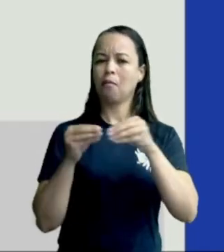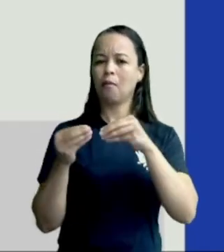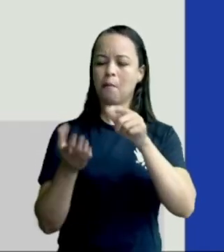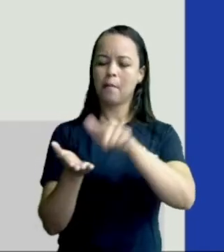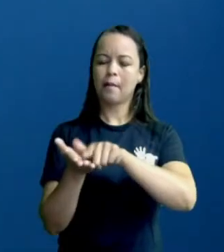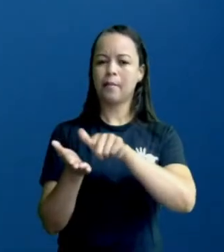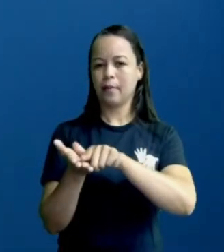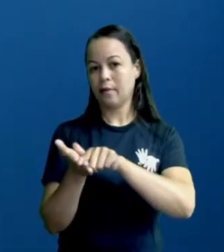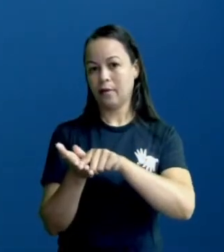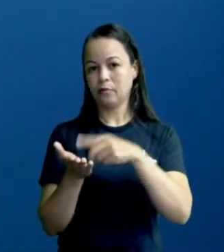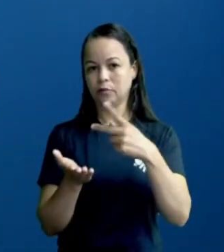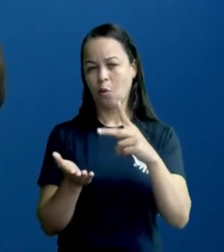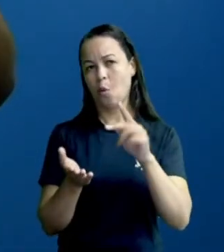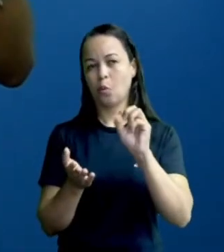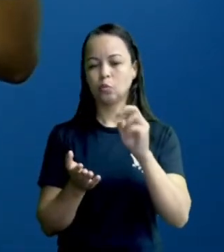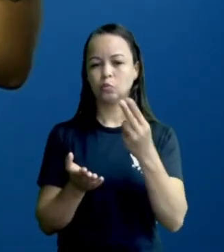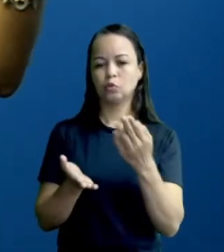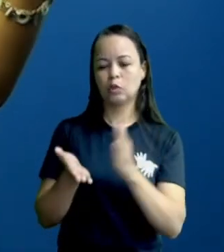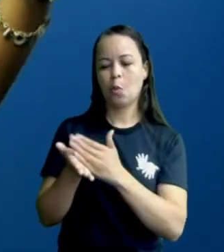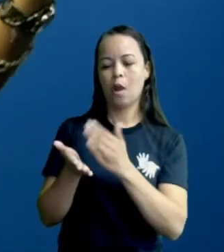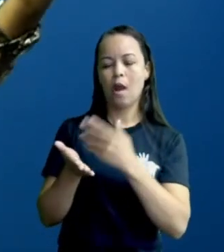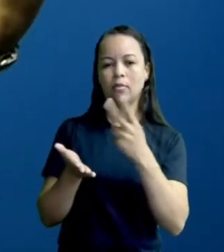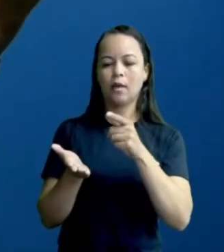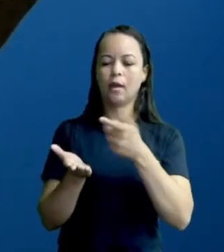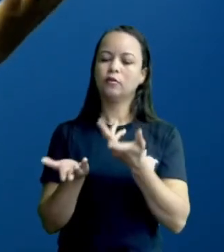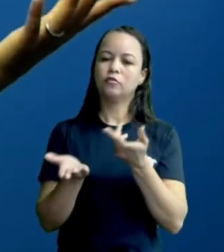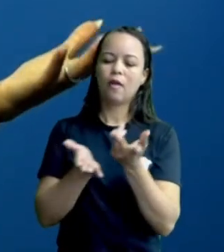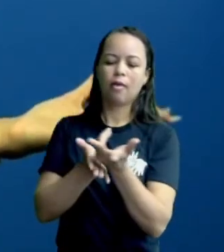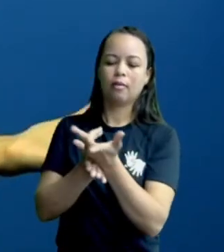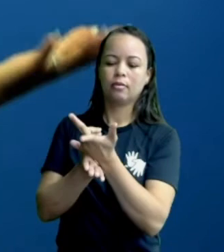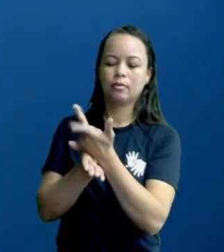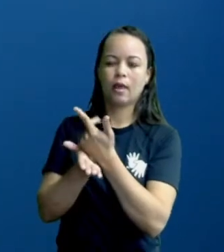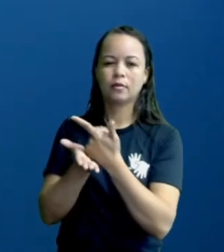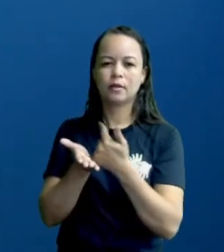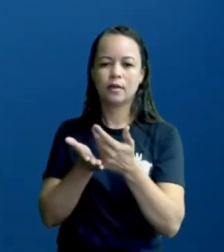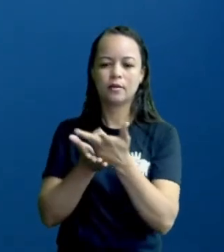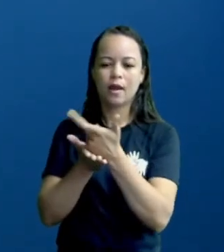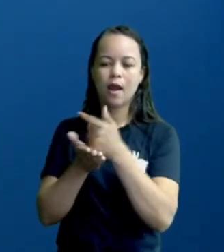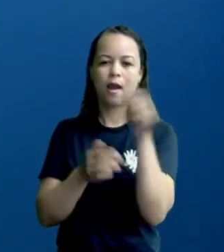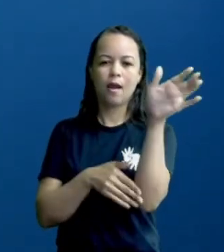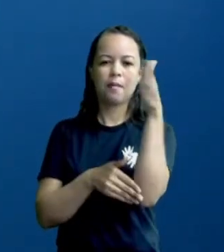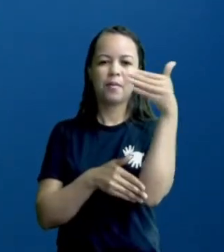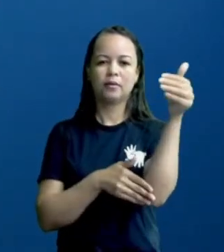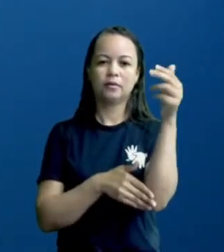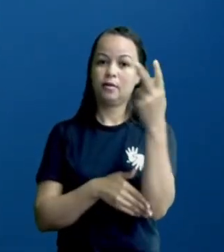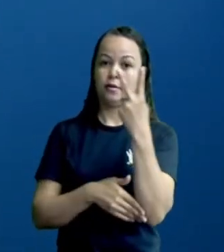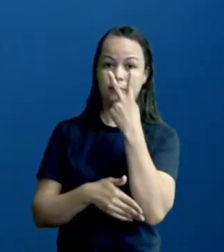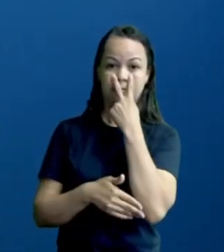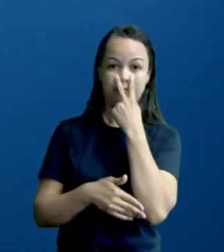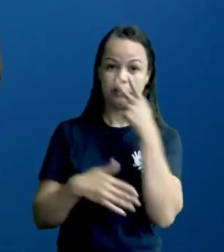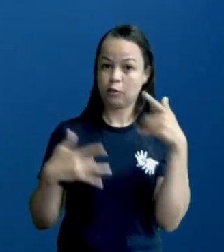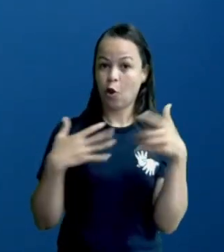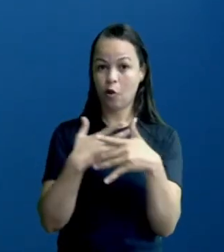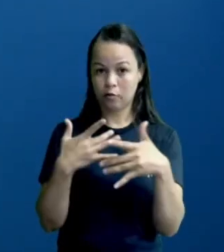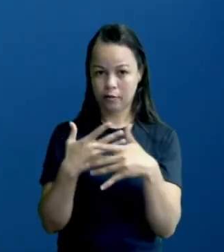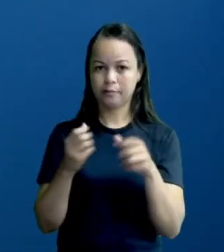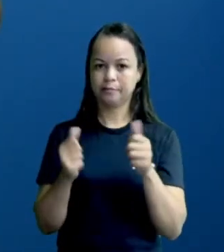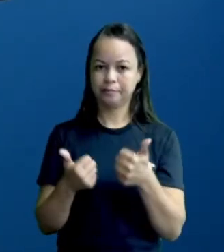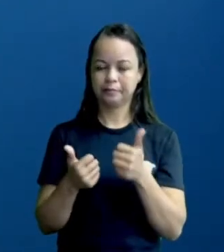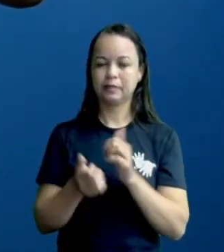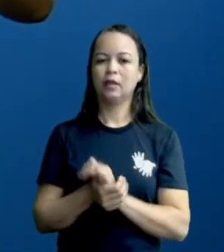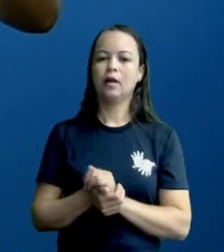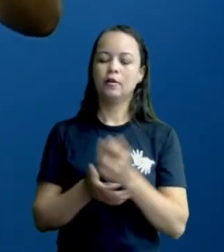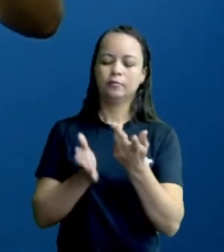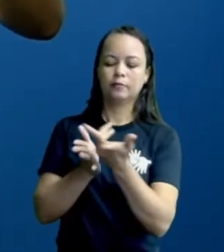folha de ofício, no seu caderno mesmo, e vai desenhar a bandeira de Vitória de Santo Antão, tá certo?